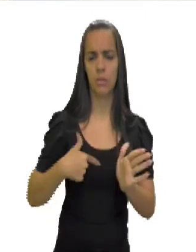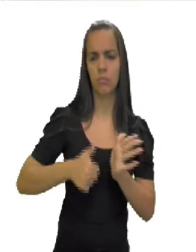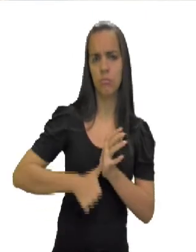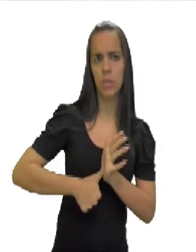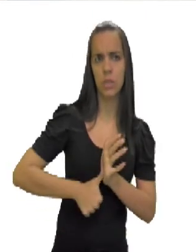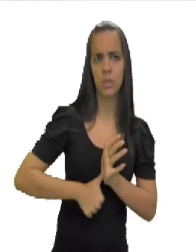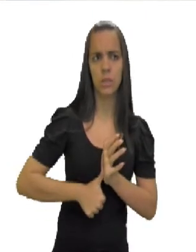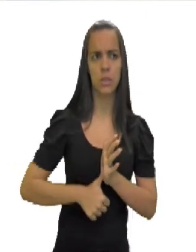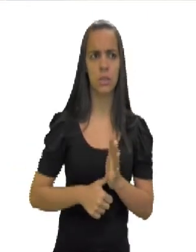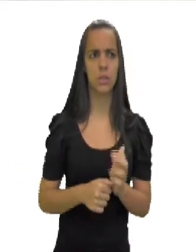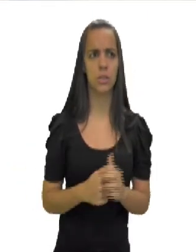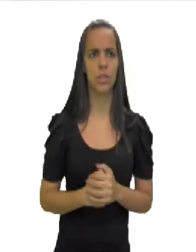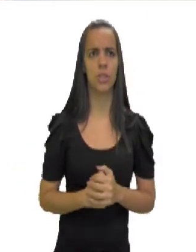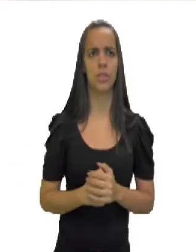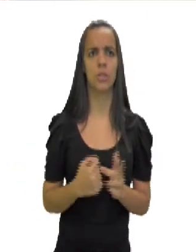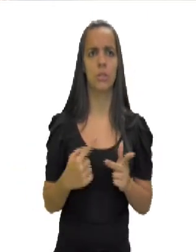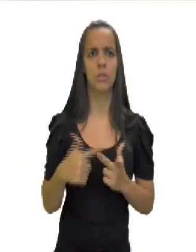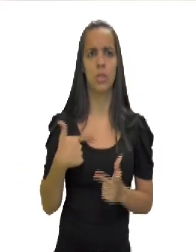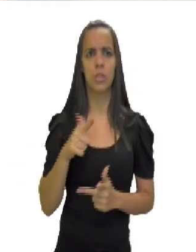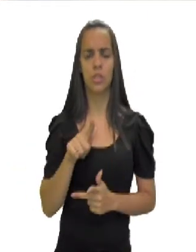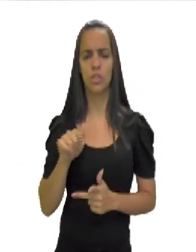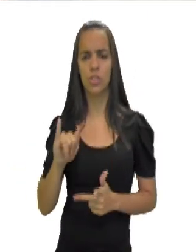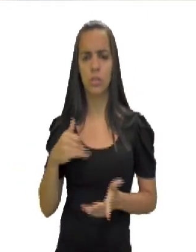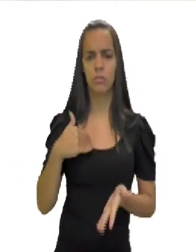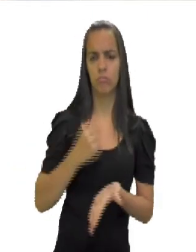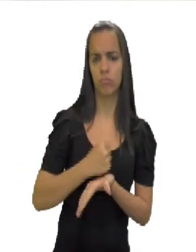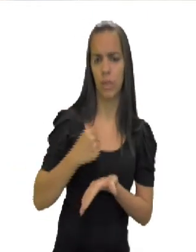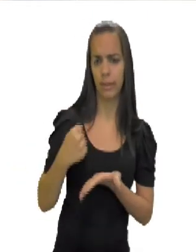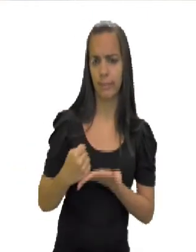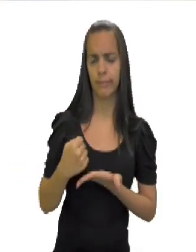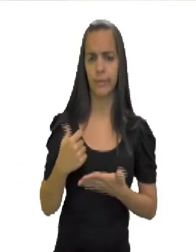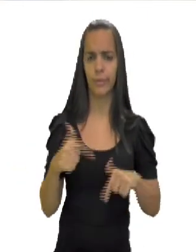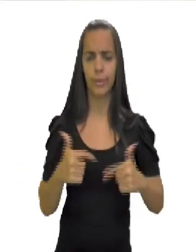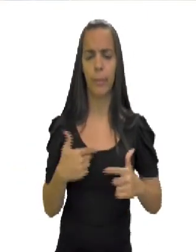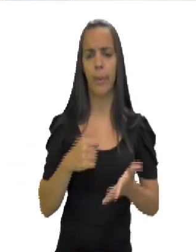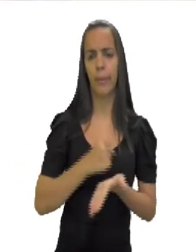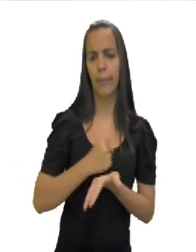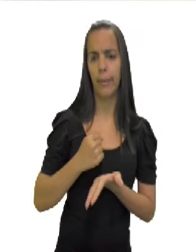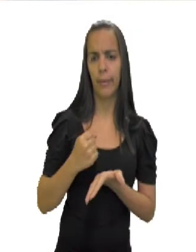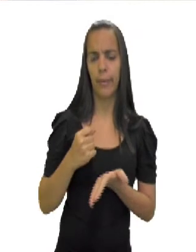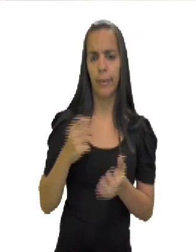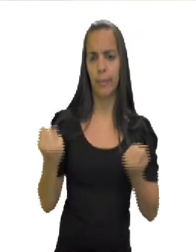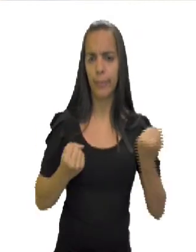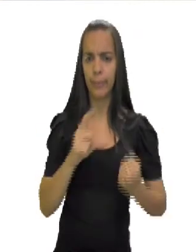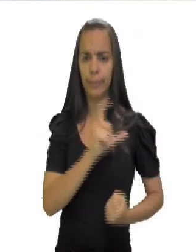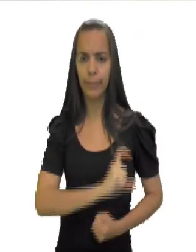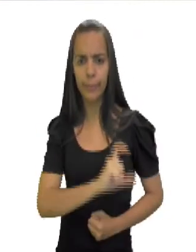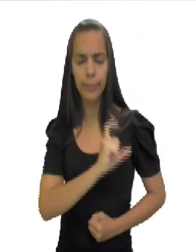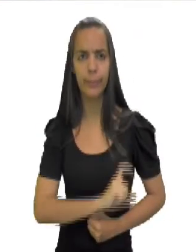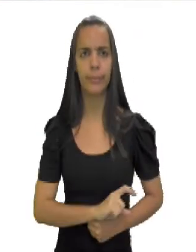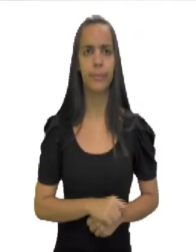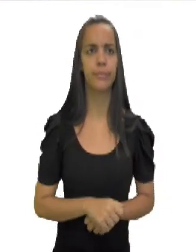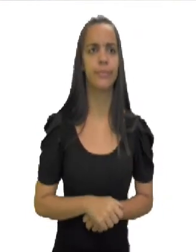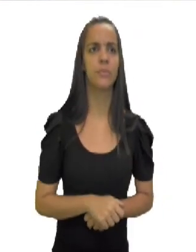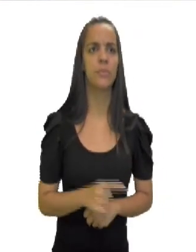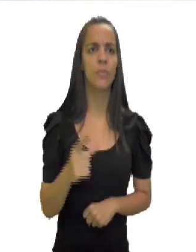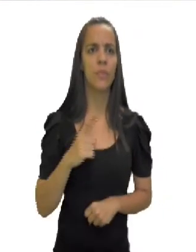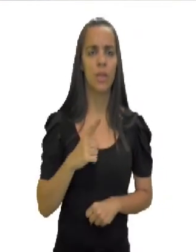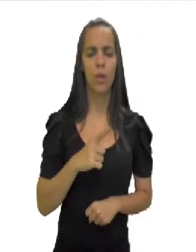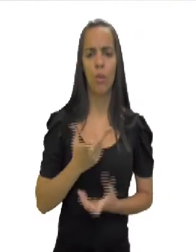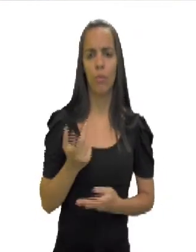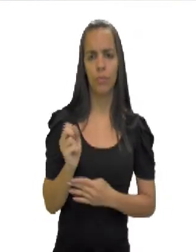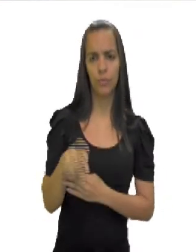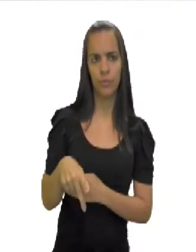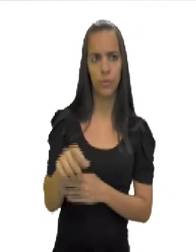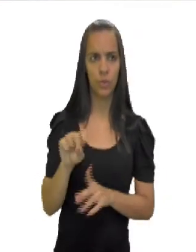atual. RG, carteira de habilitação, carteira de trabalho ou a Previdência Social. Tem que ser um